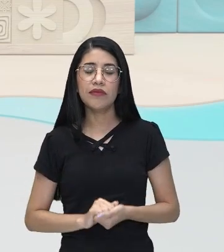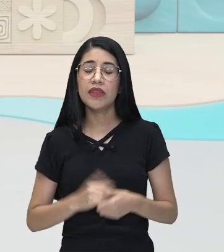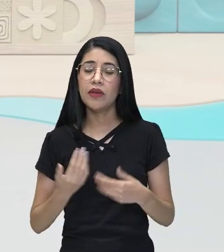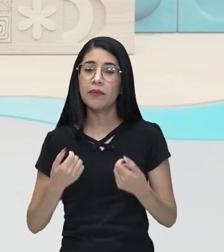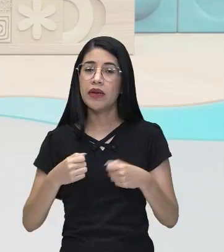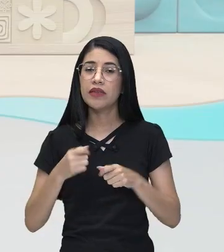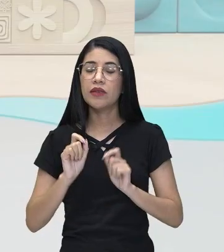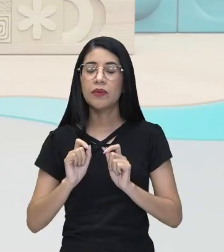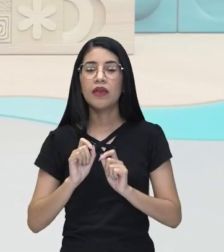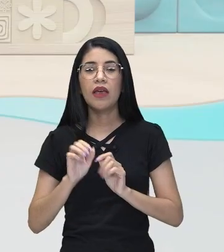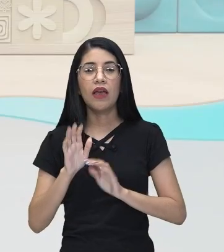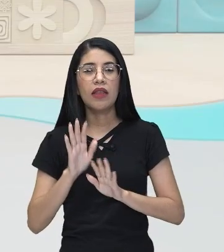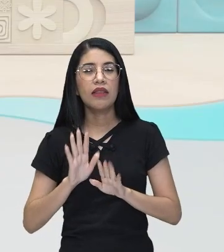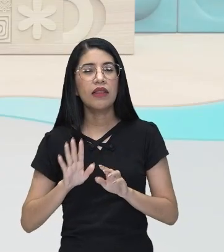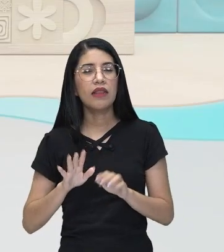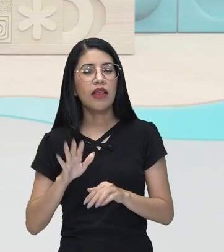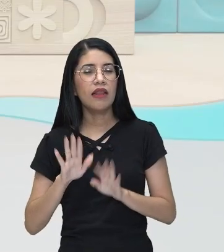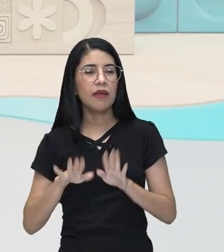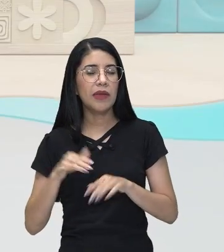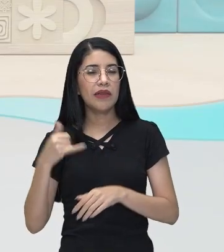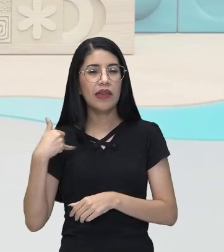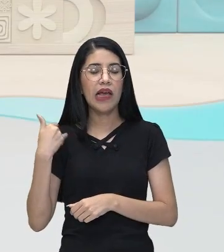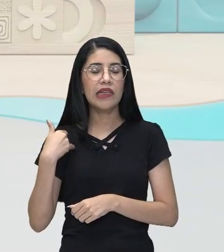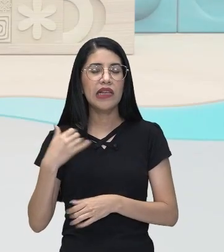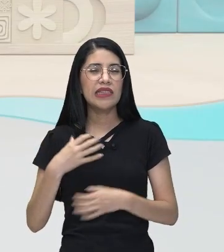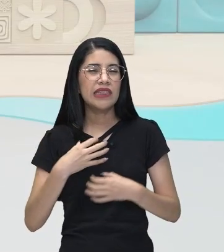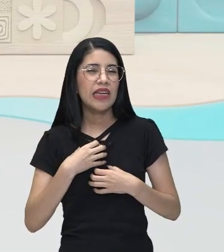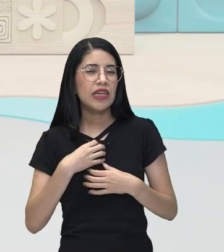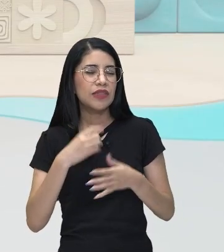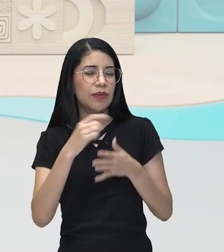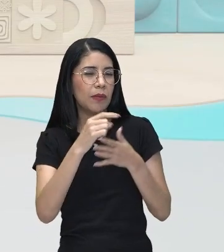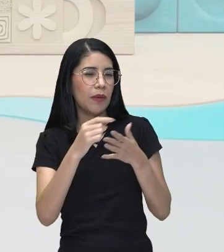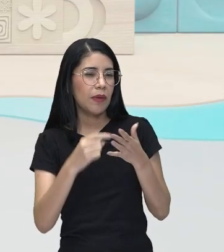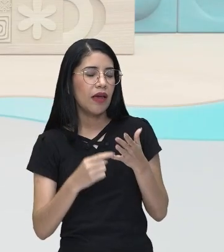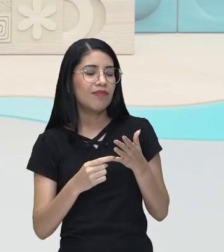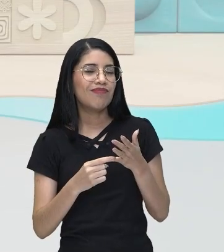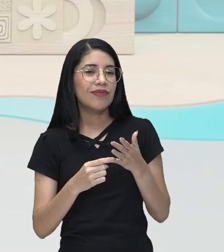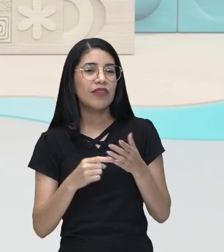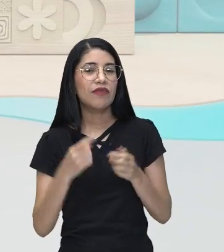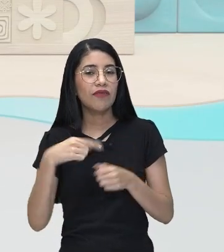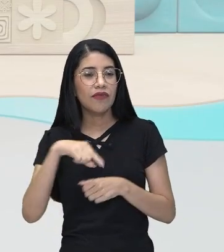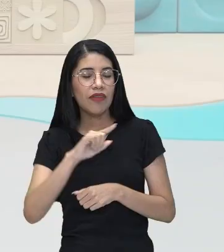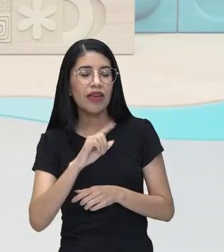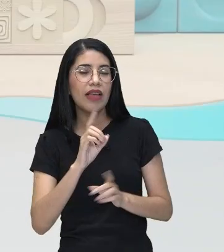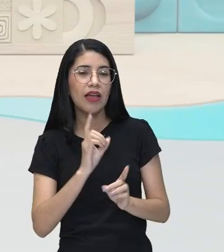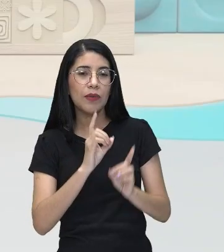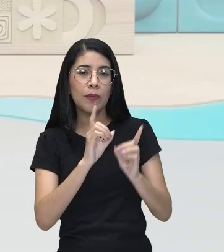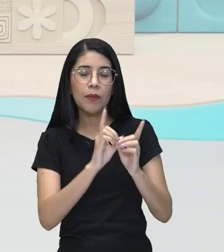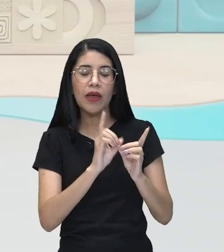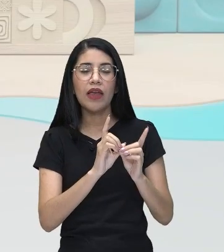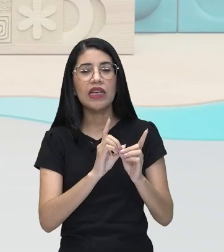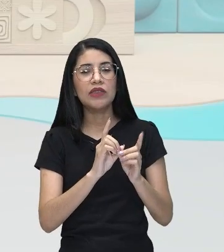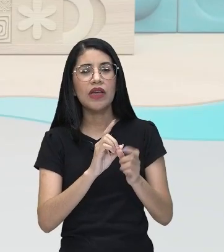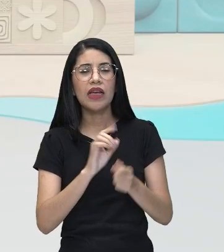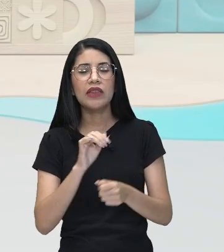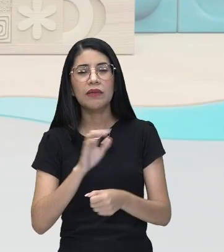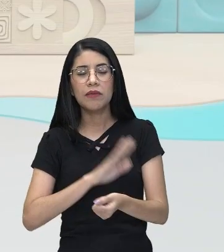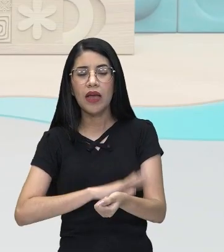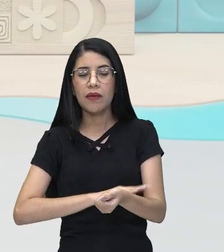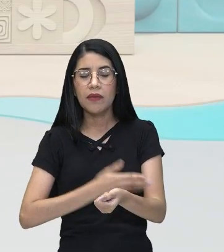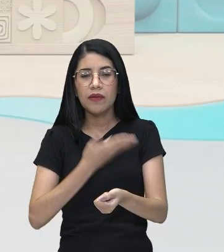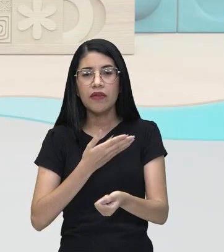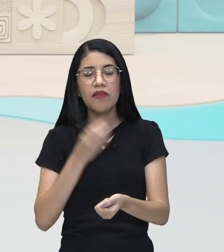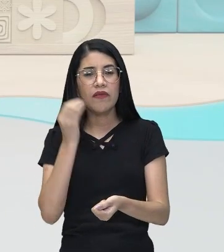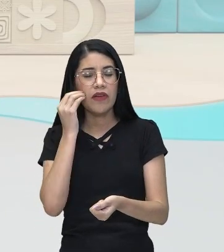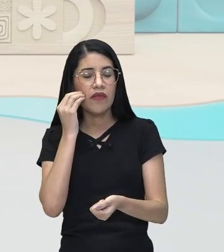vez em quando, dependendo de uma certa idade, sentir os sintomas, procura um médico, vai lá aferir a sua pressão, aí afere 2, 3 vezes no dia, durante